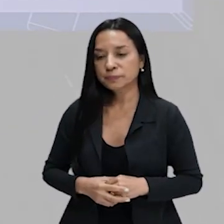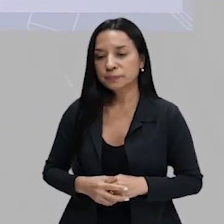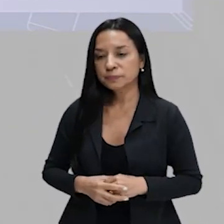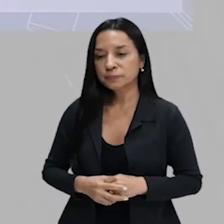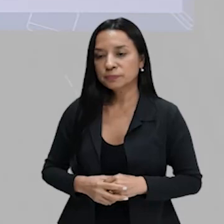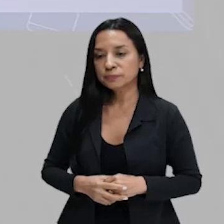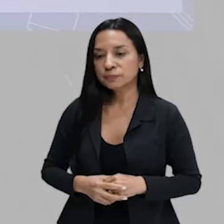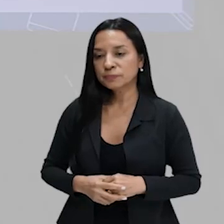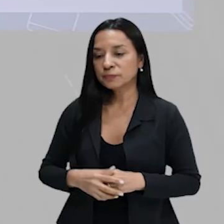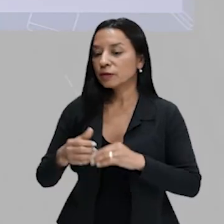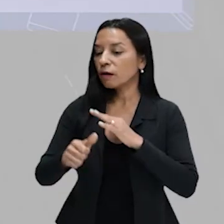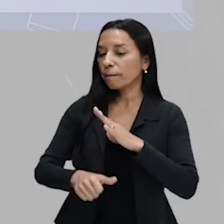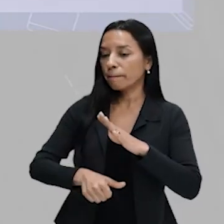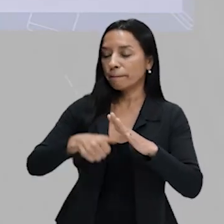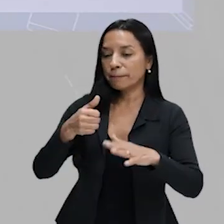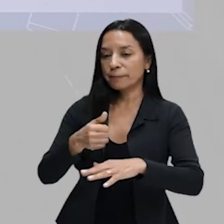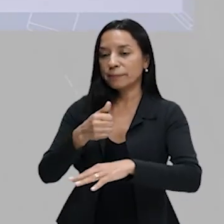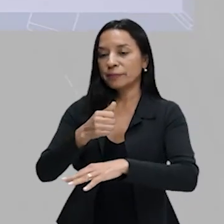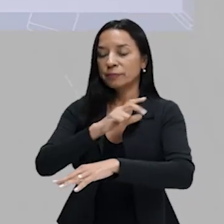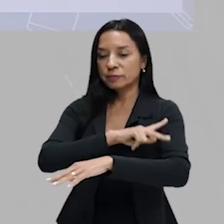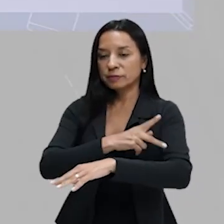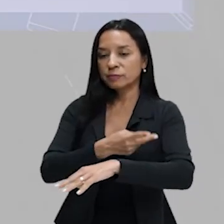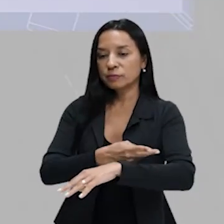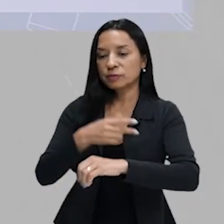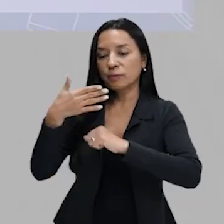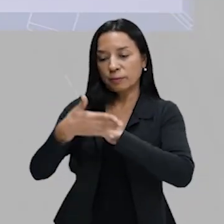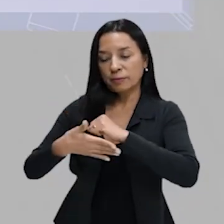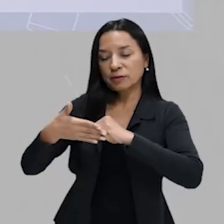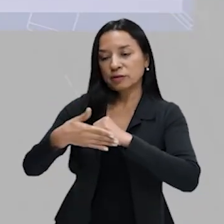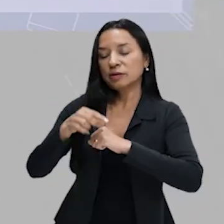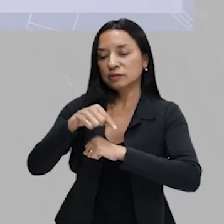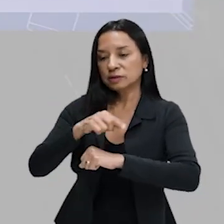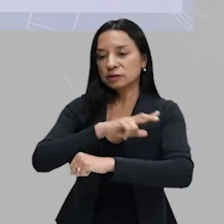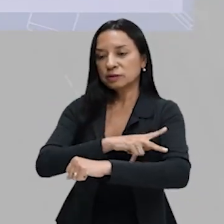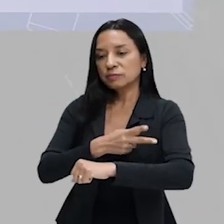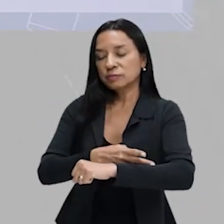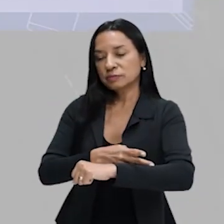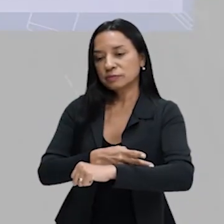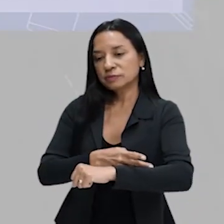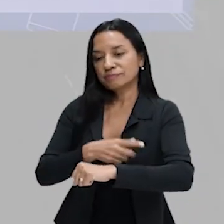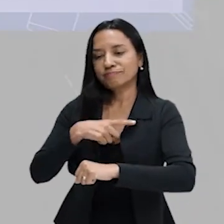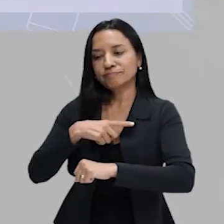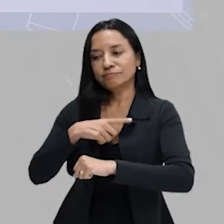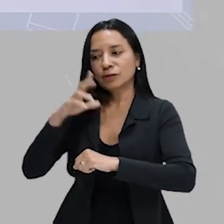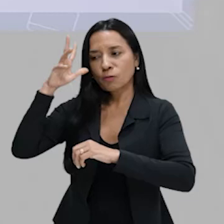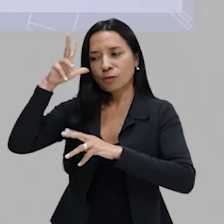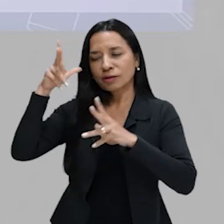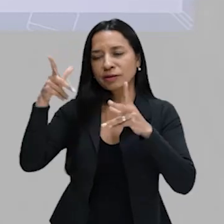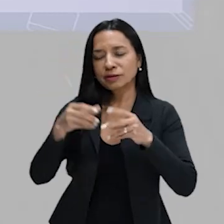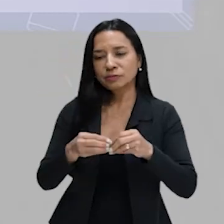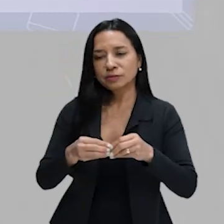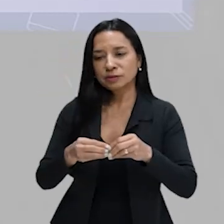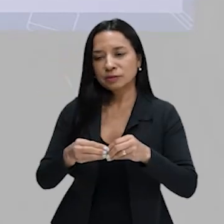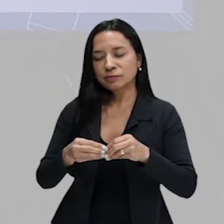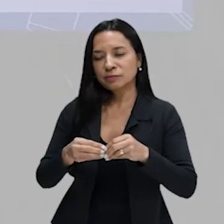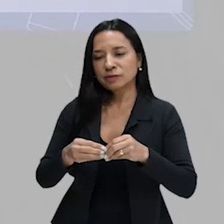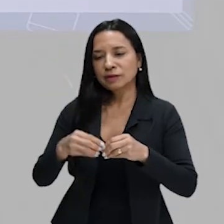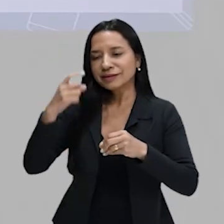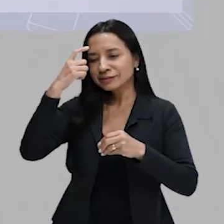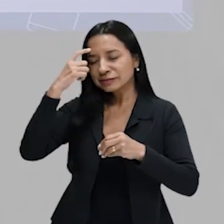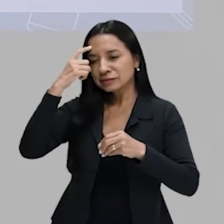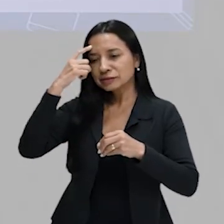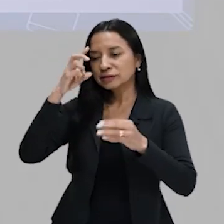Essa foi a sua primeira hipótese. Com base nessa hipótese, ele lançou uma dedução. Daí a ideia de método